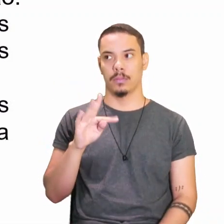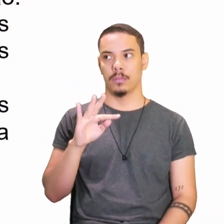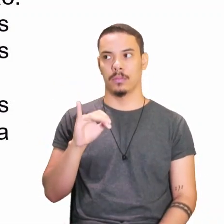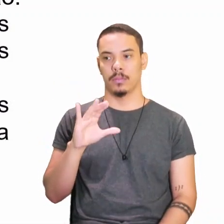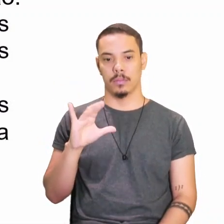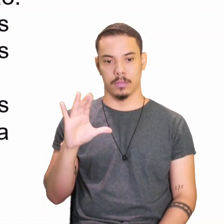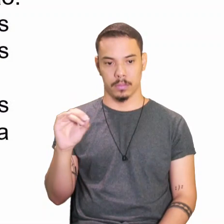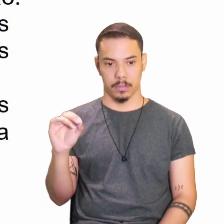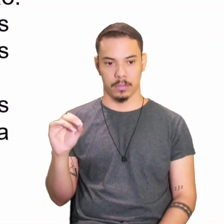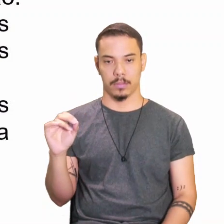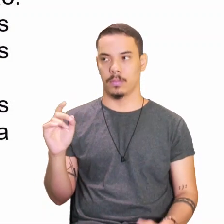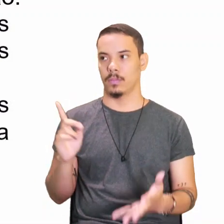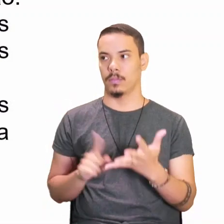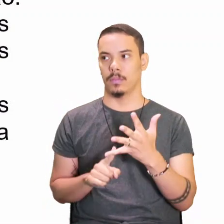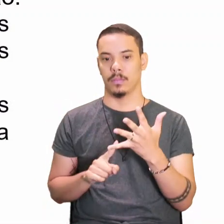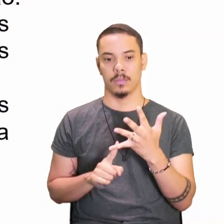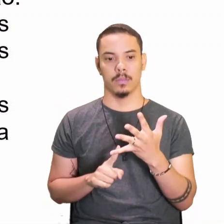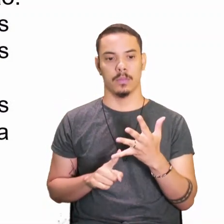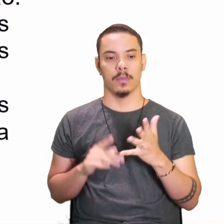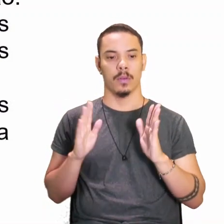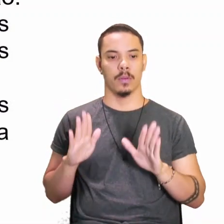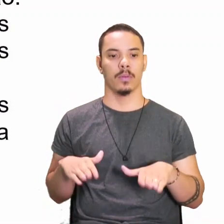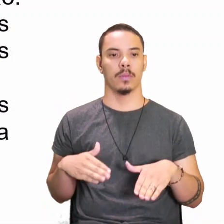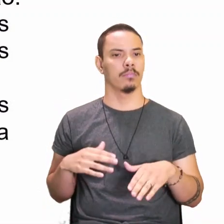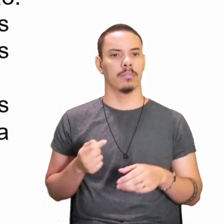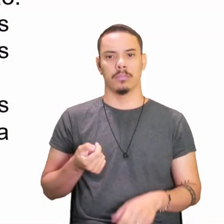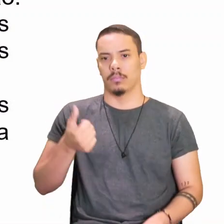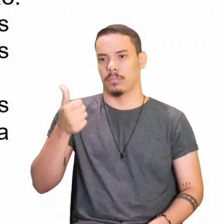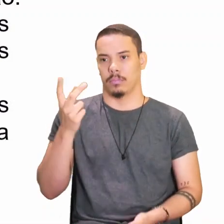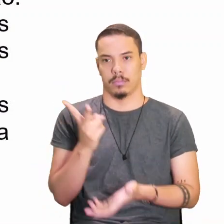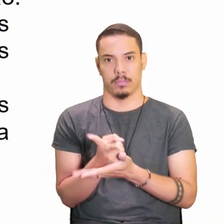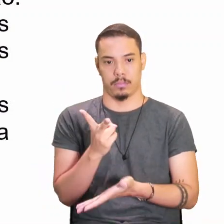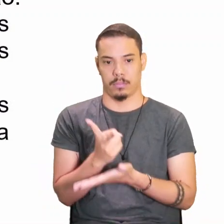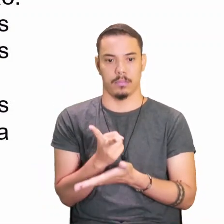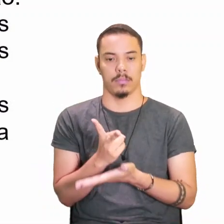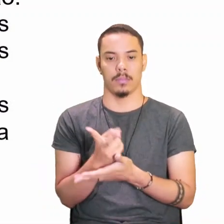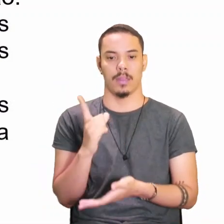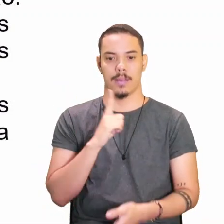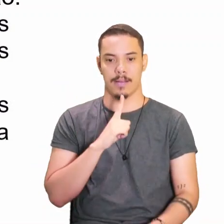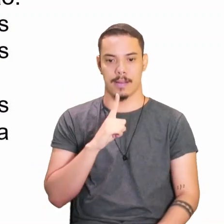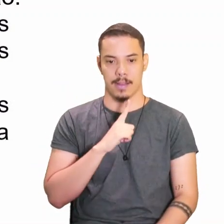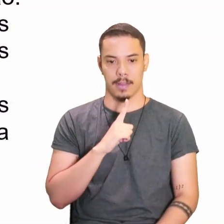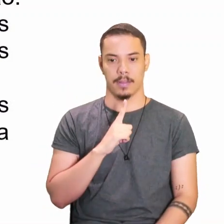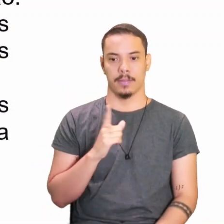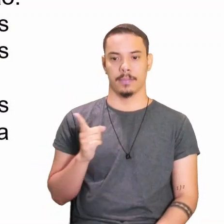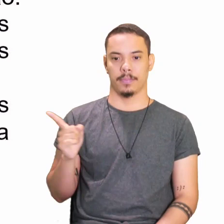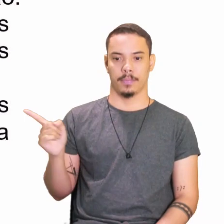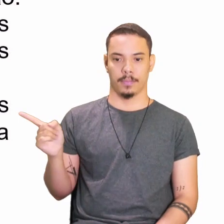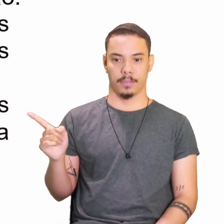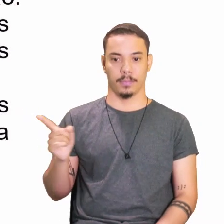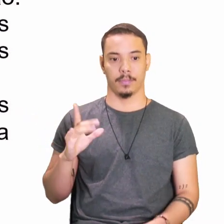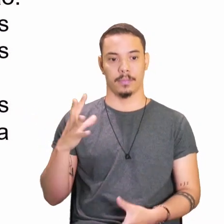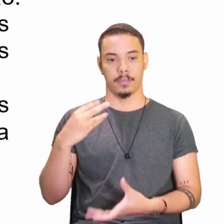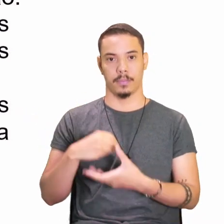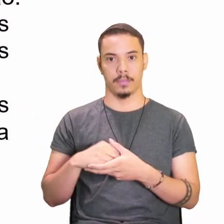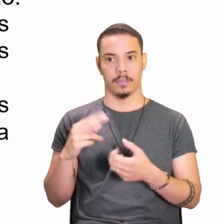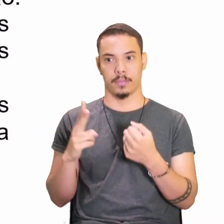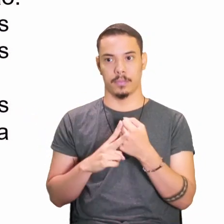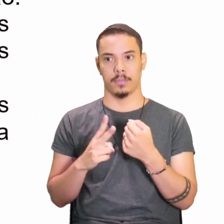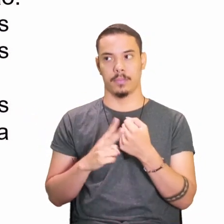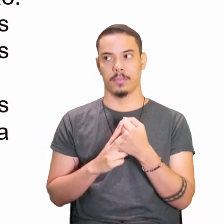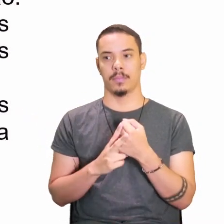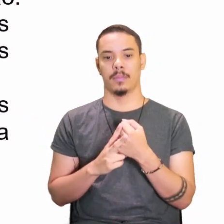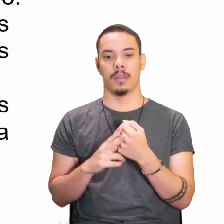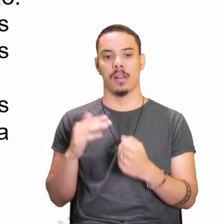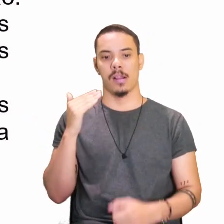5 quase sempre falo com as formas isotônicas dos verbos defectivos